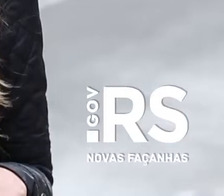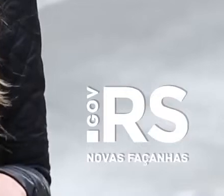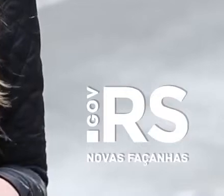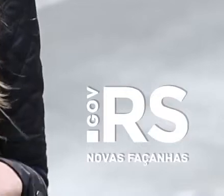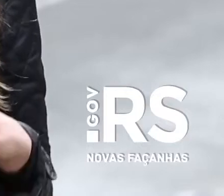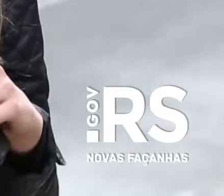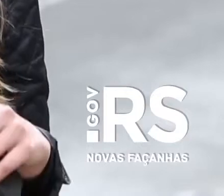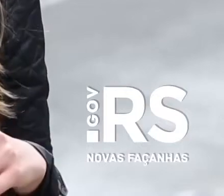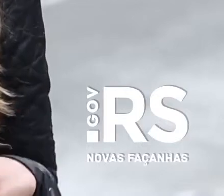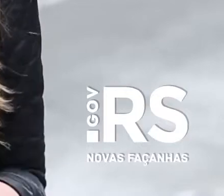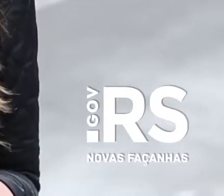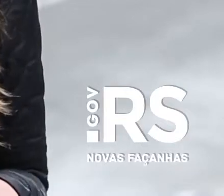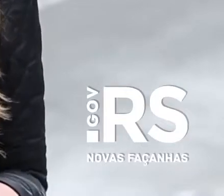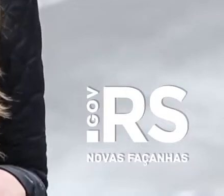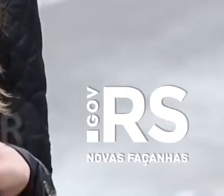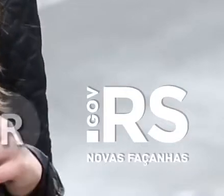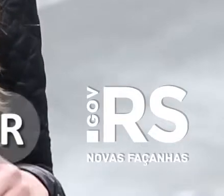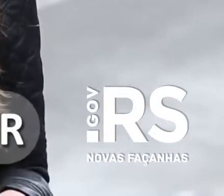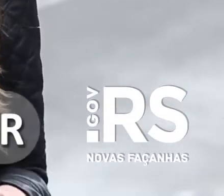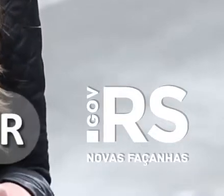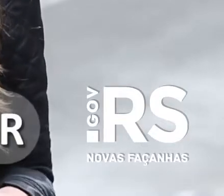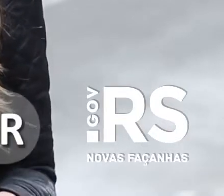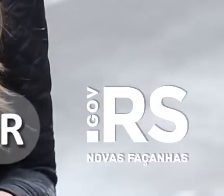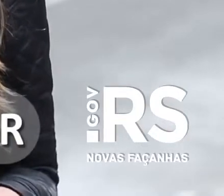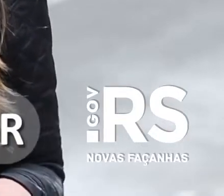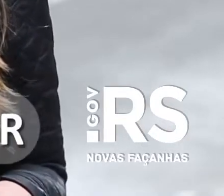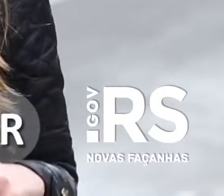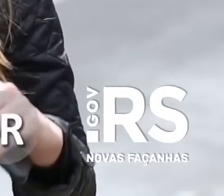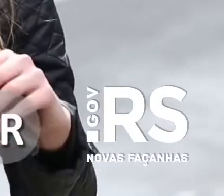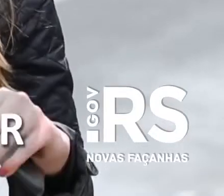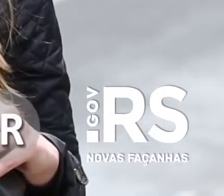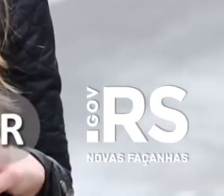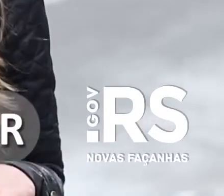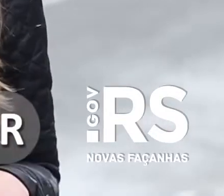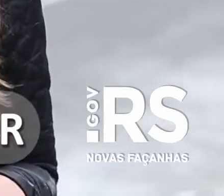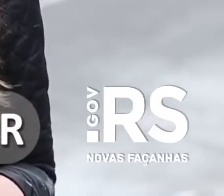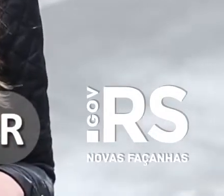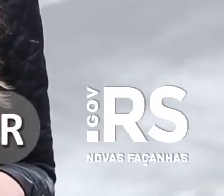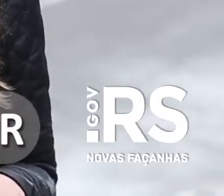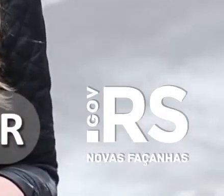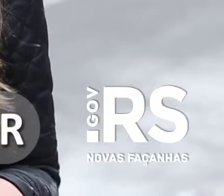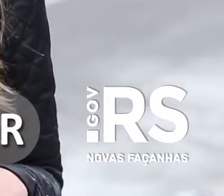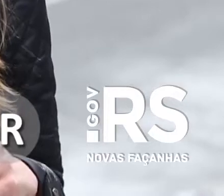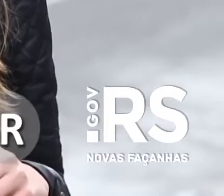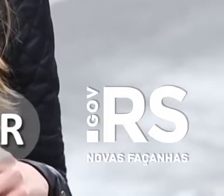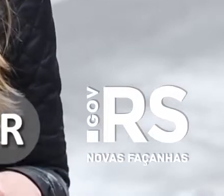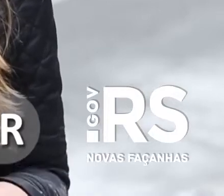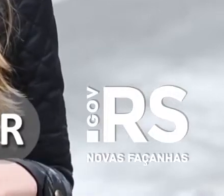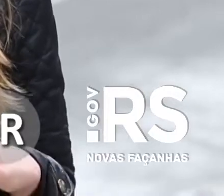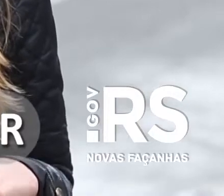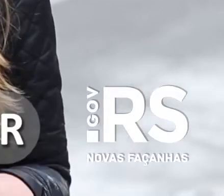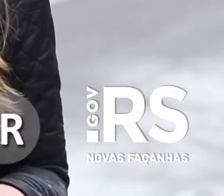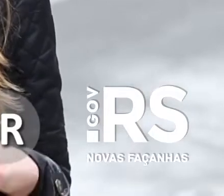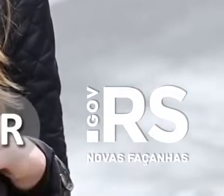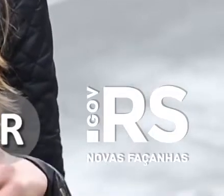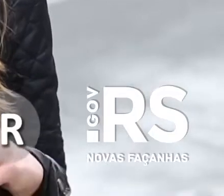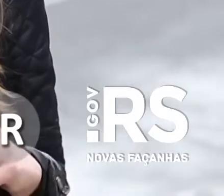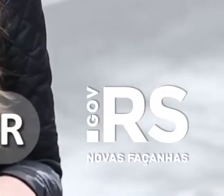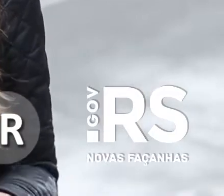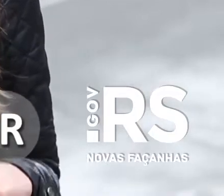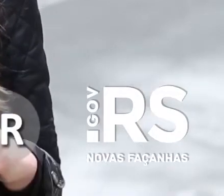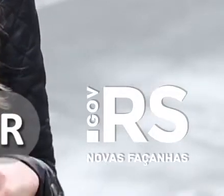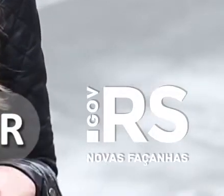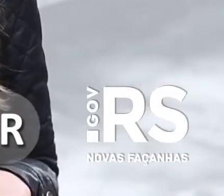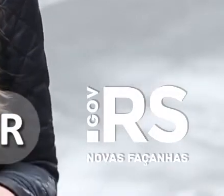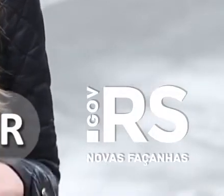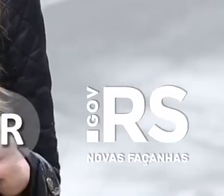poderiam ser feitas pela internet. A Delegacia Online oferece 16 tipos de situações que podem ser comunicadas